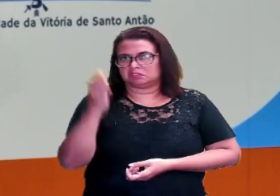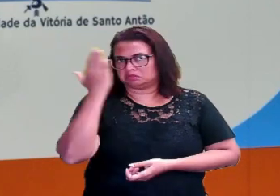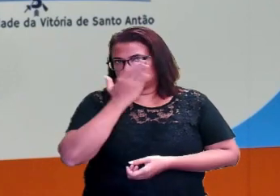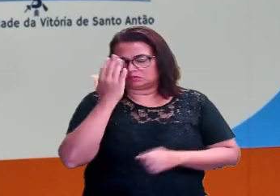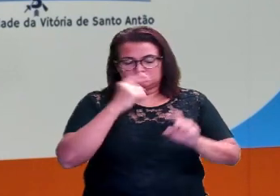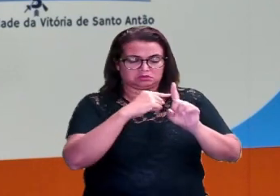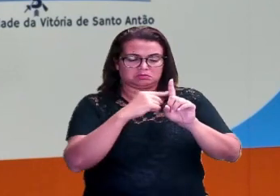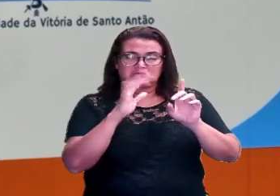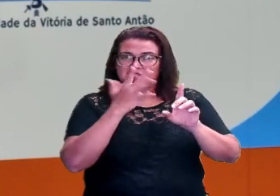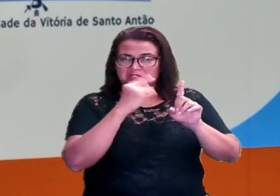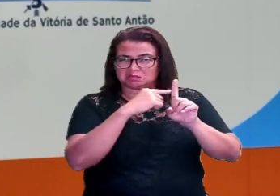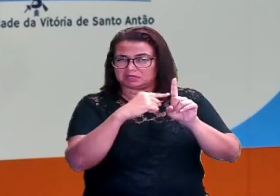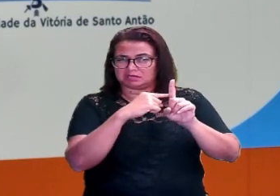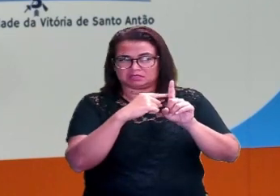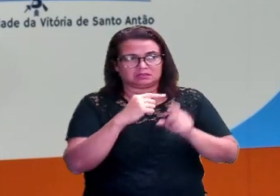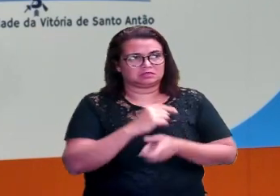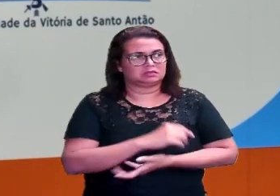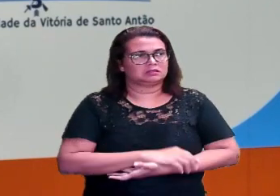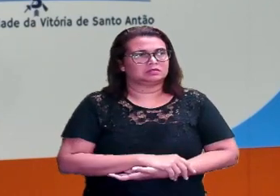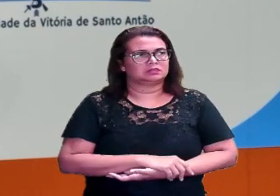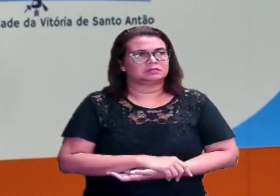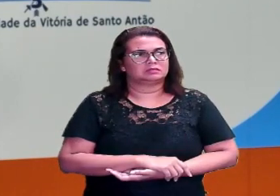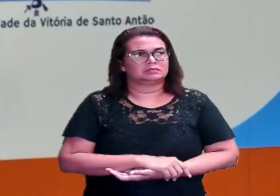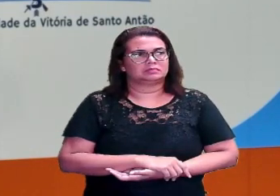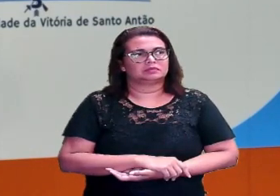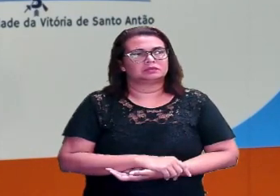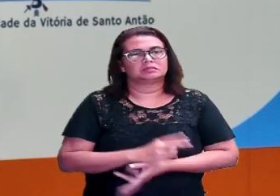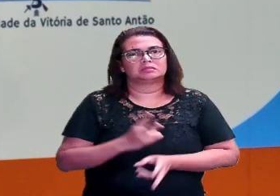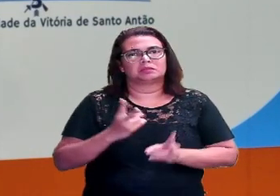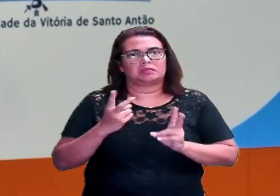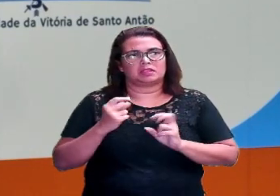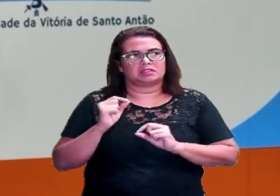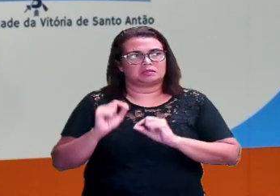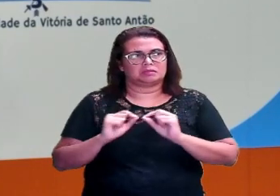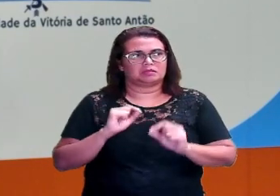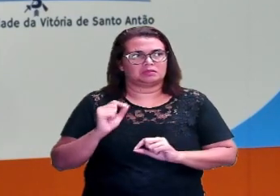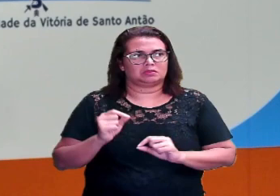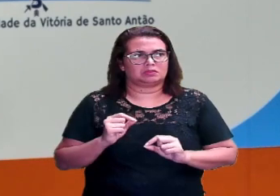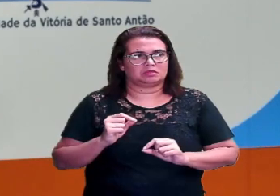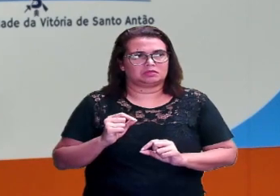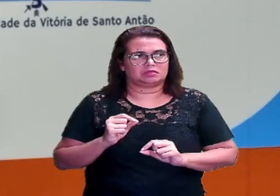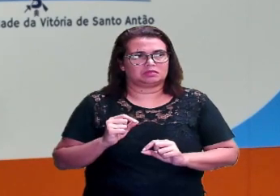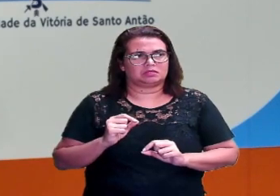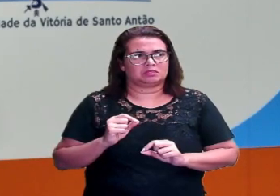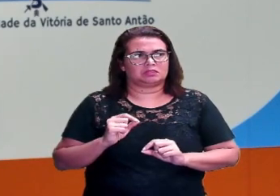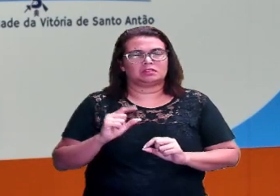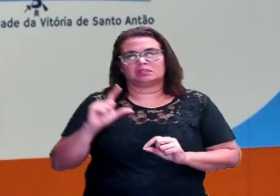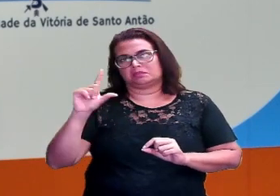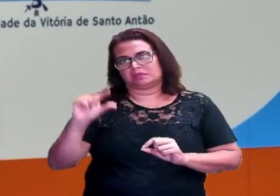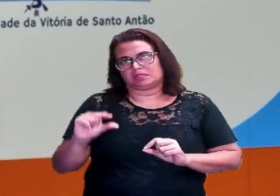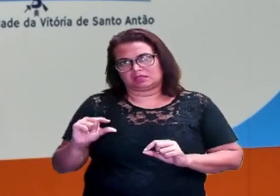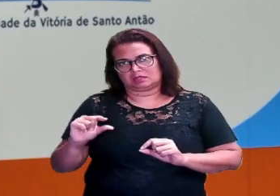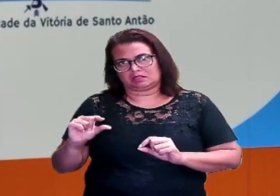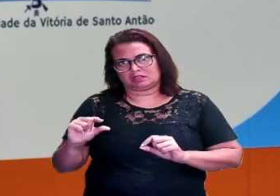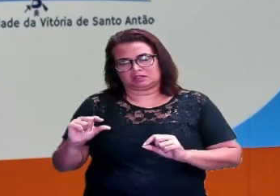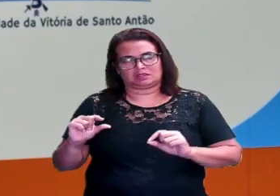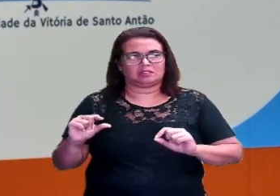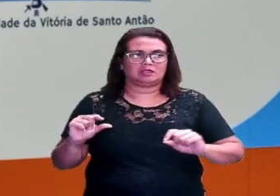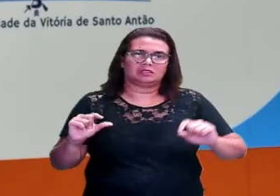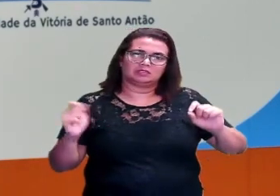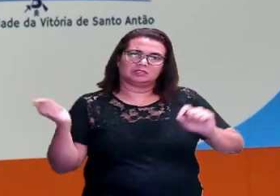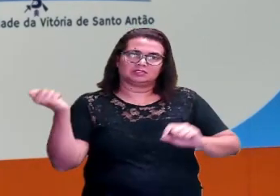chegou até aqui, ó, nesse copo. Ó. Então, a gente já percebe que esse aqui vai ter uma quantidade menor de líquido do que